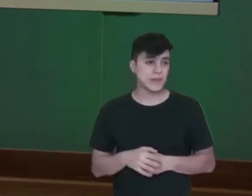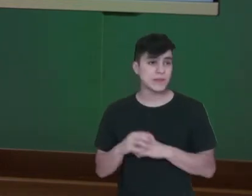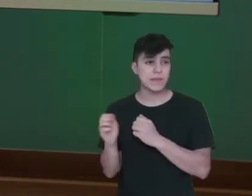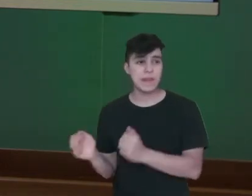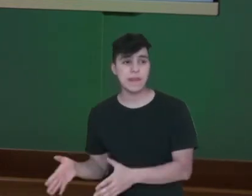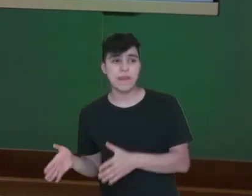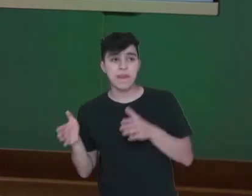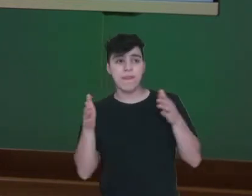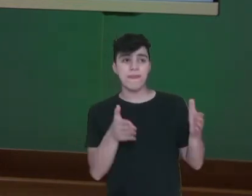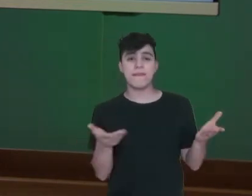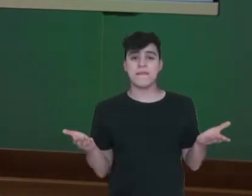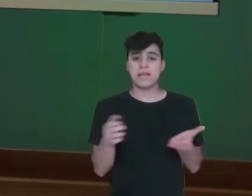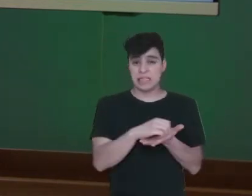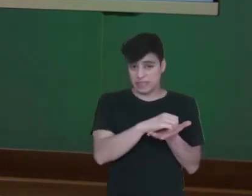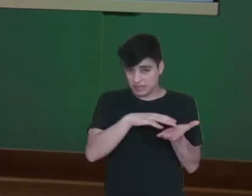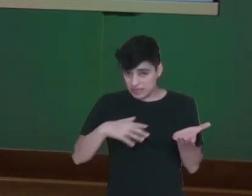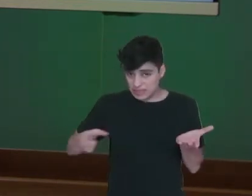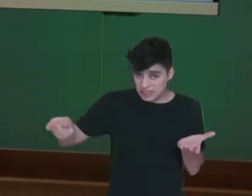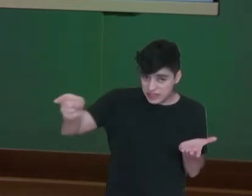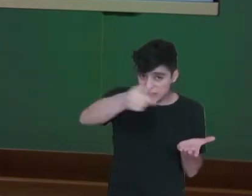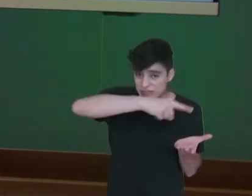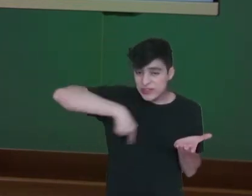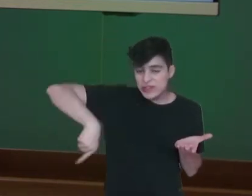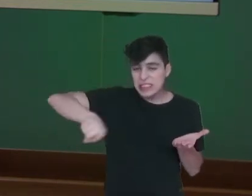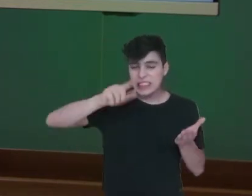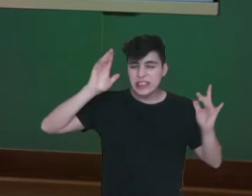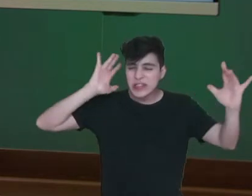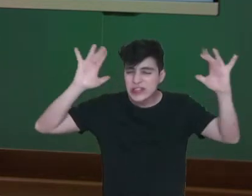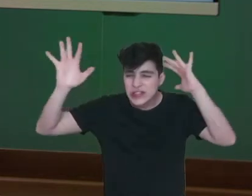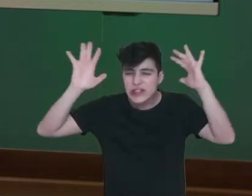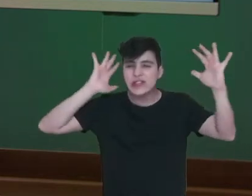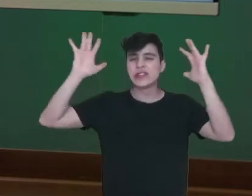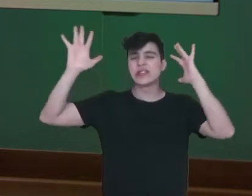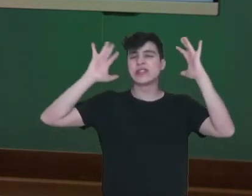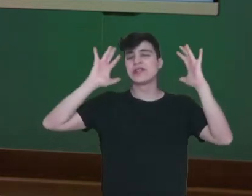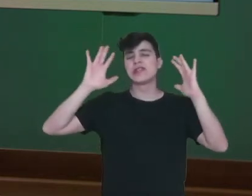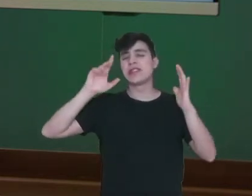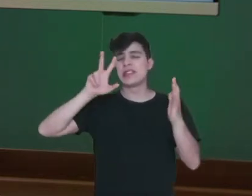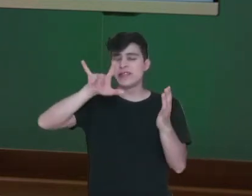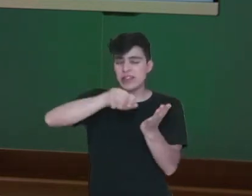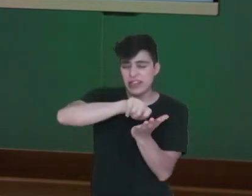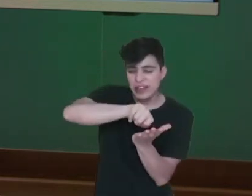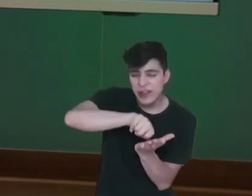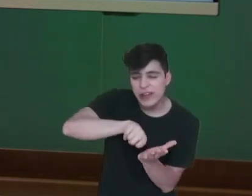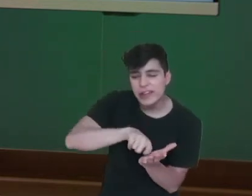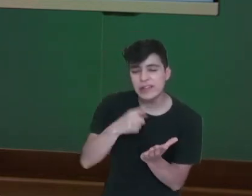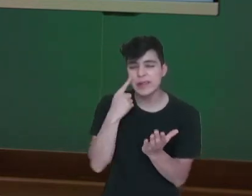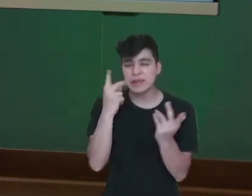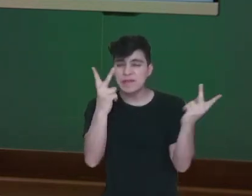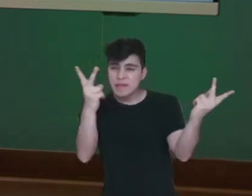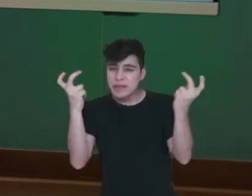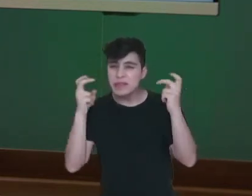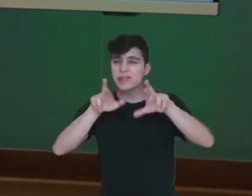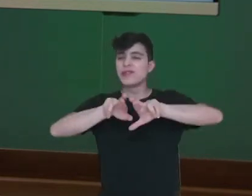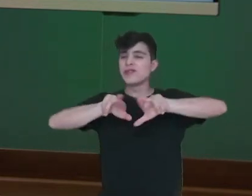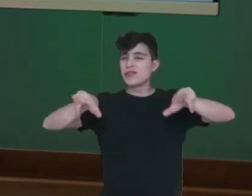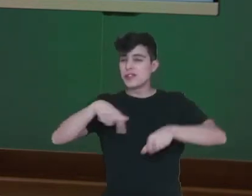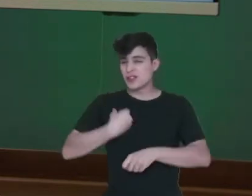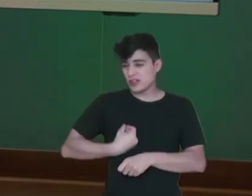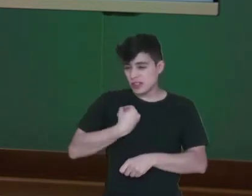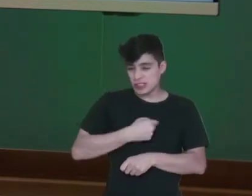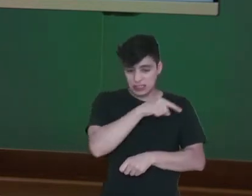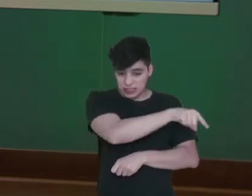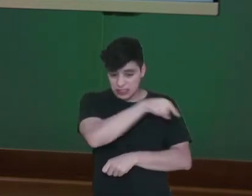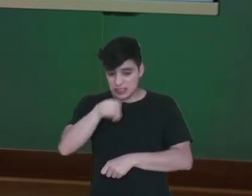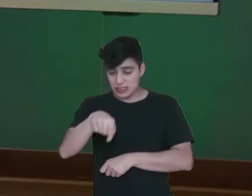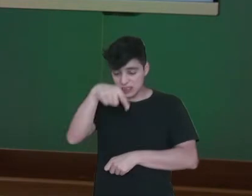para uma atividadezinha para que vocês pensem um pouquinho e anotem, percebam essas diferenças entre os tipos